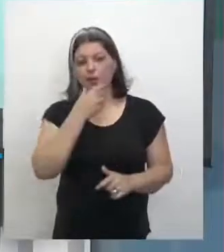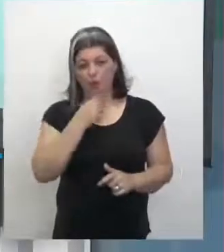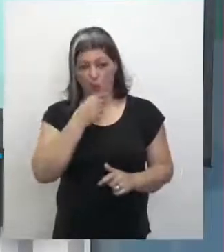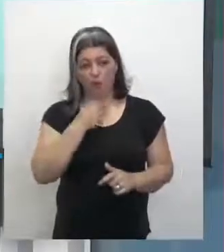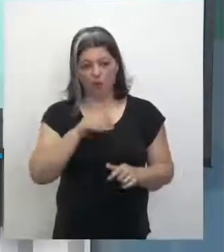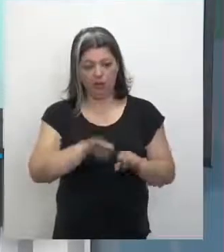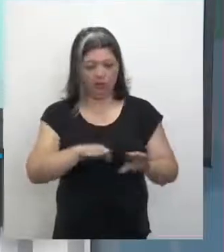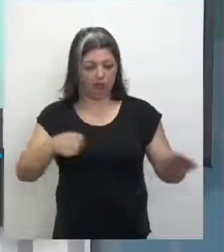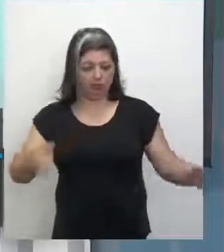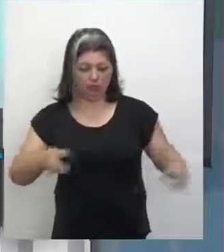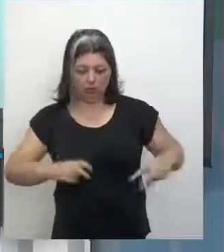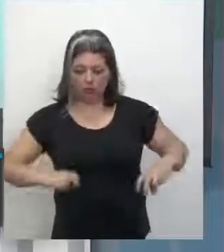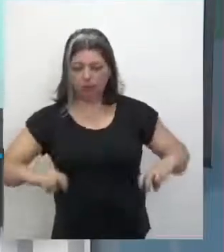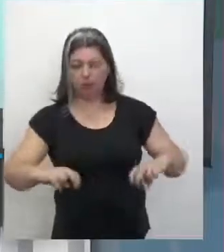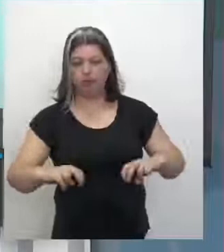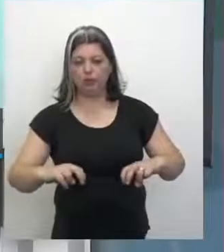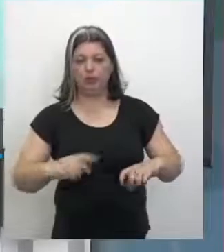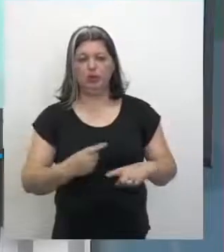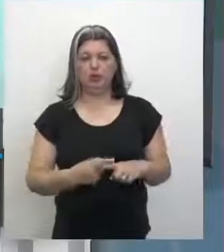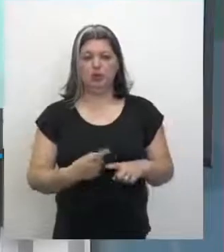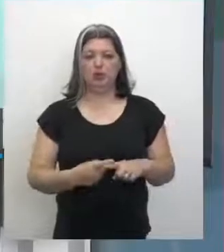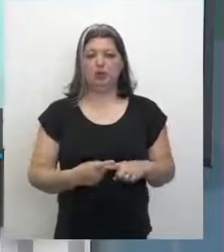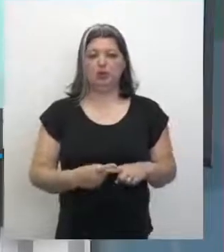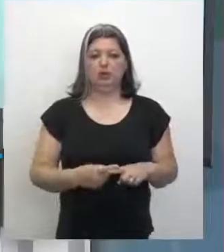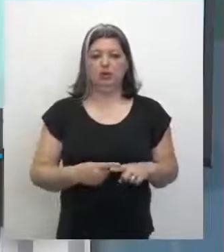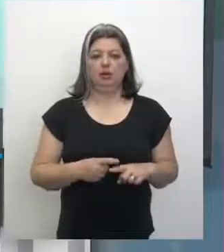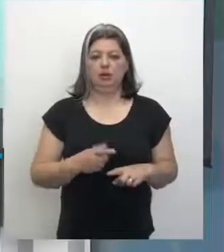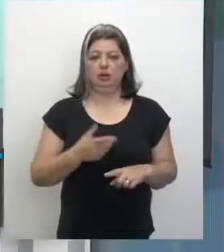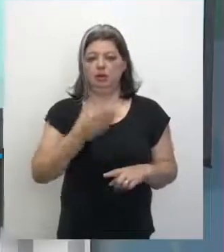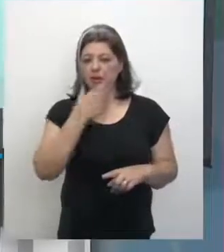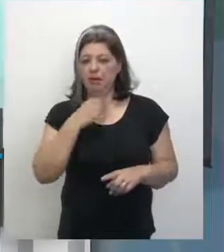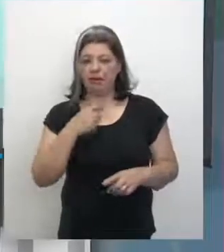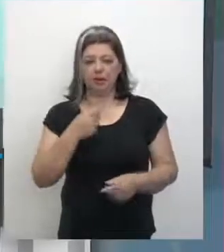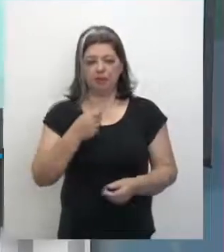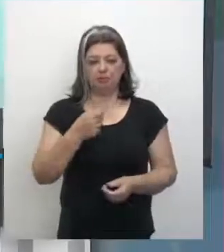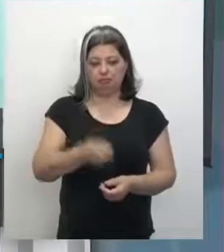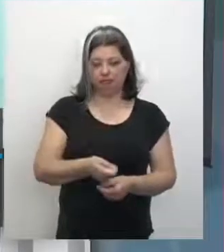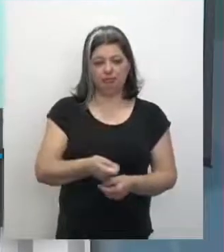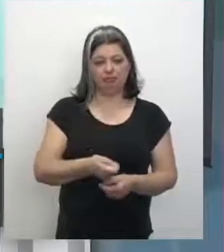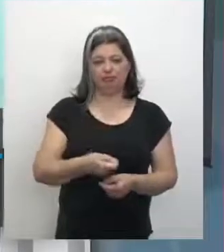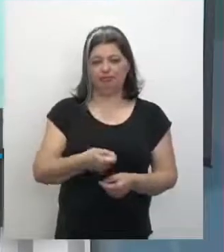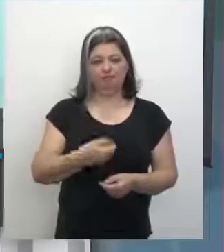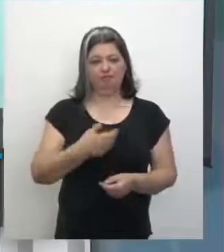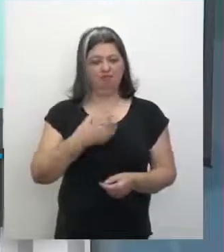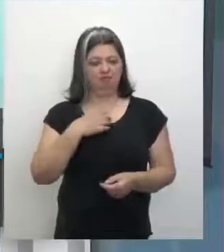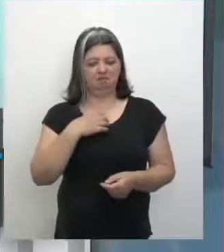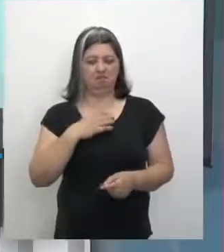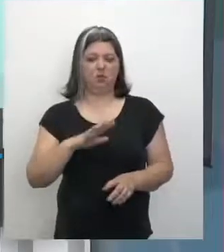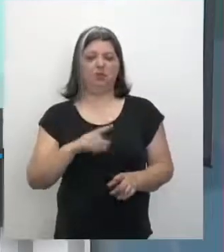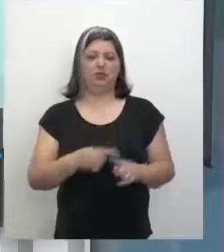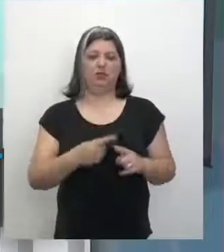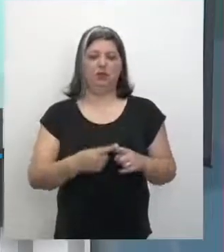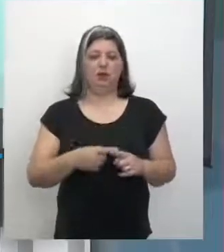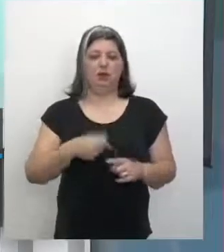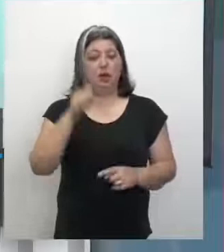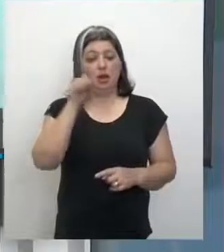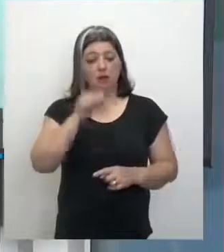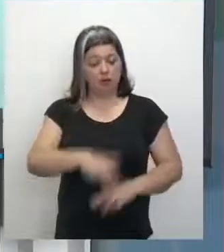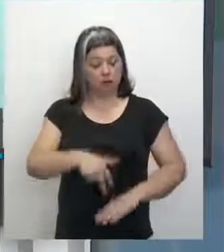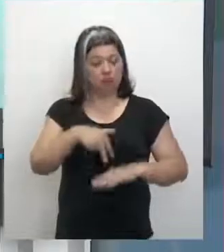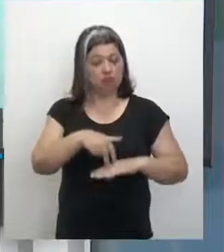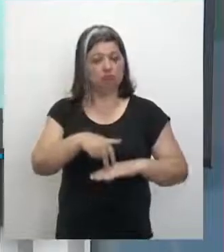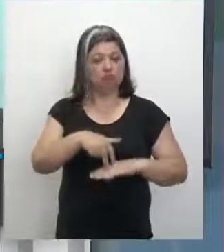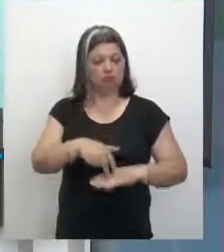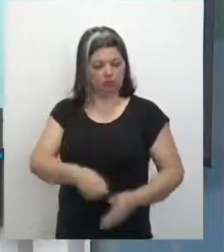né, repudiavam certas atitudes que ela fazia, né, e criticavam, né, mas ela sempre foi firme. Ela era o braço direito